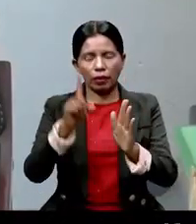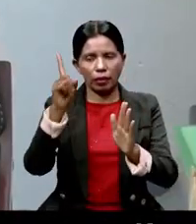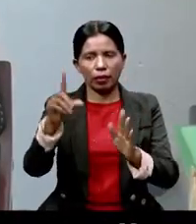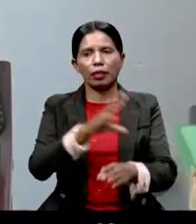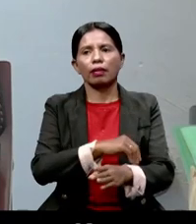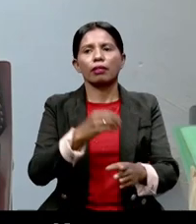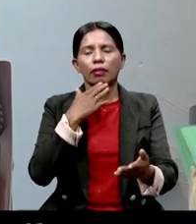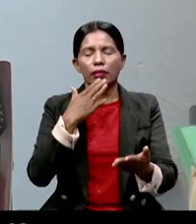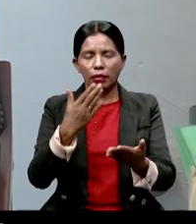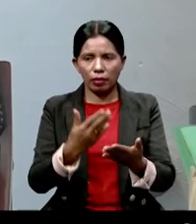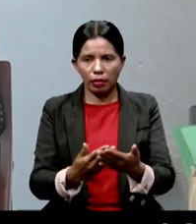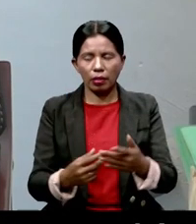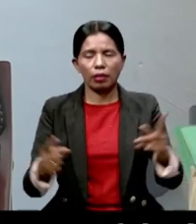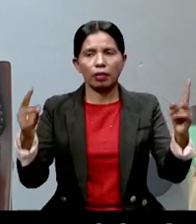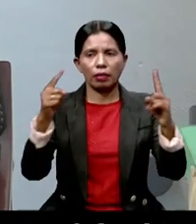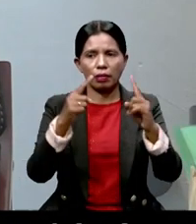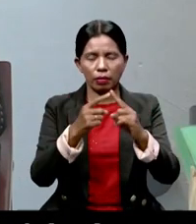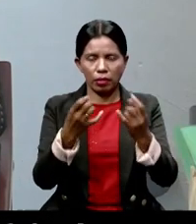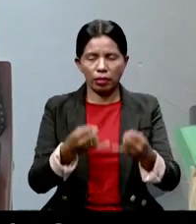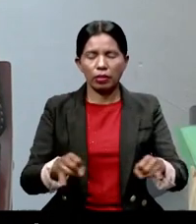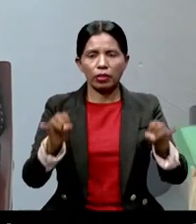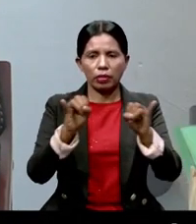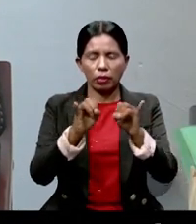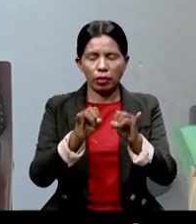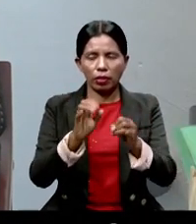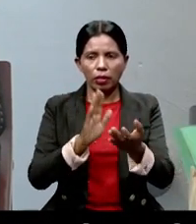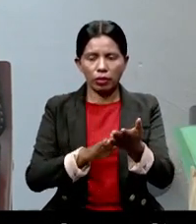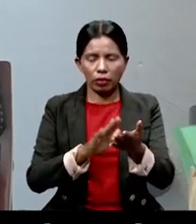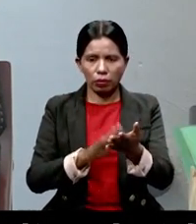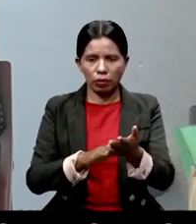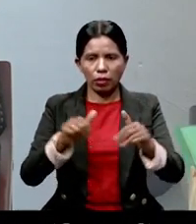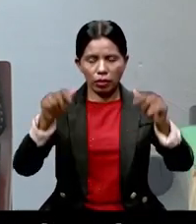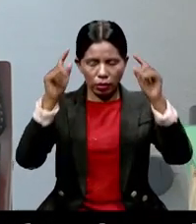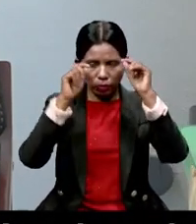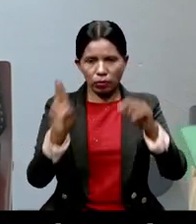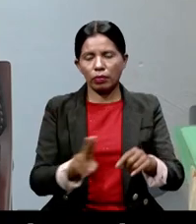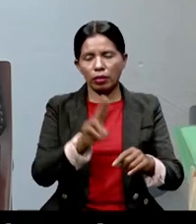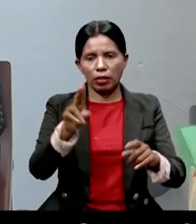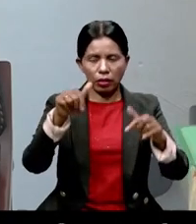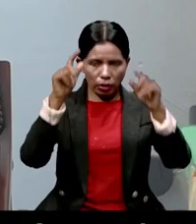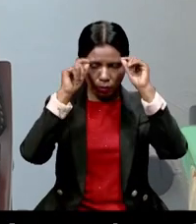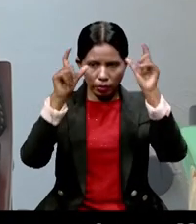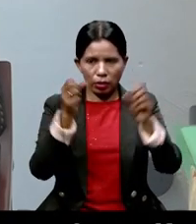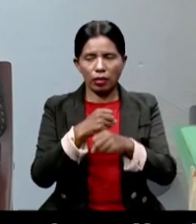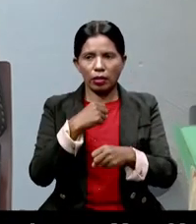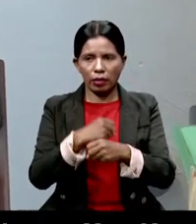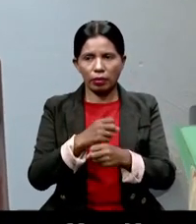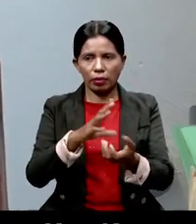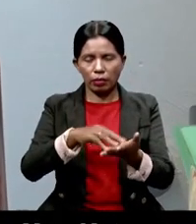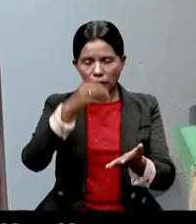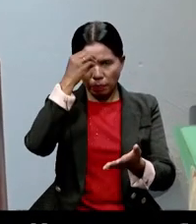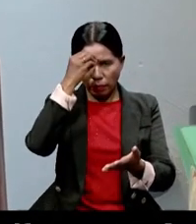ida, para ensino superior e a Timor-Leste, a tu ela realiza o ensino de